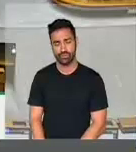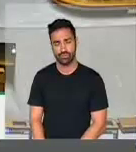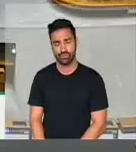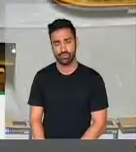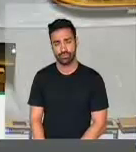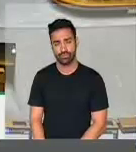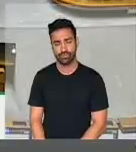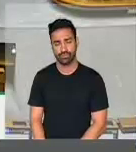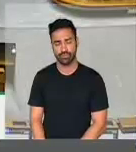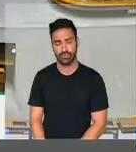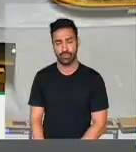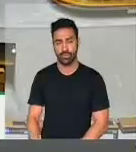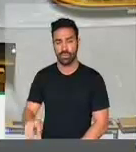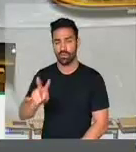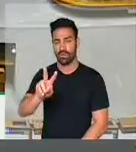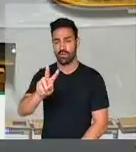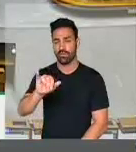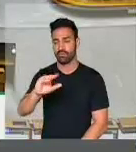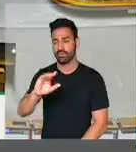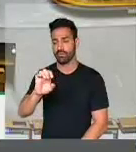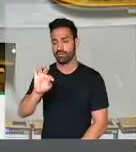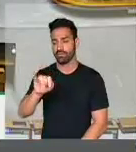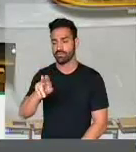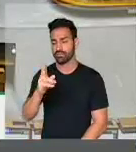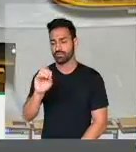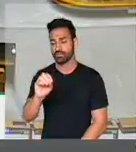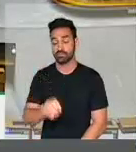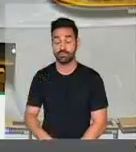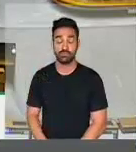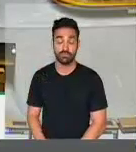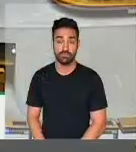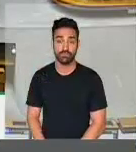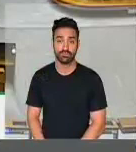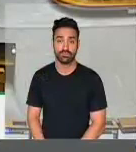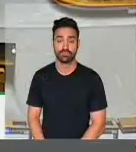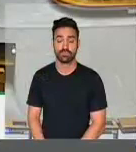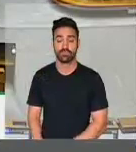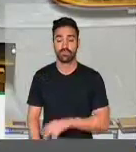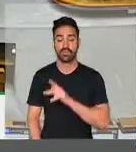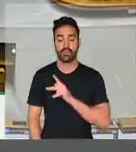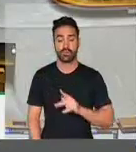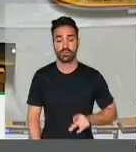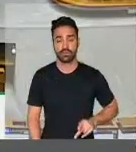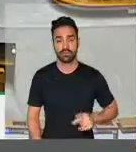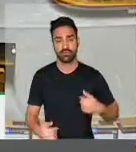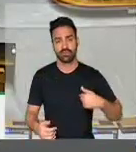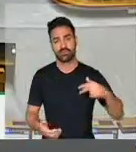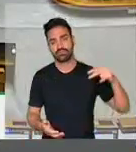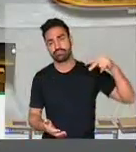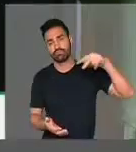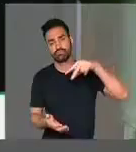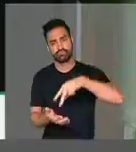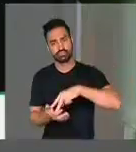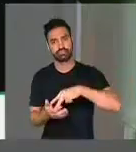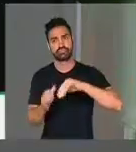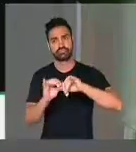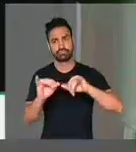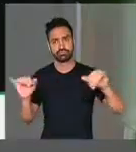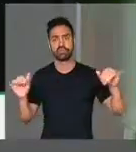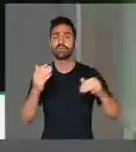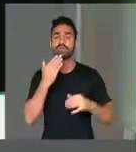Depois é colocar 3 minutos. Senhor presidente, eu vim aqui hoje a essa tribuna pedir